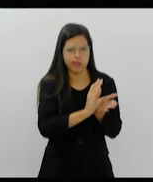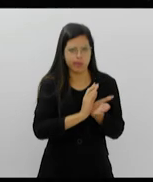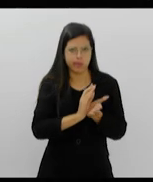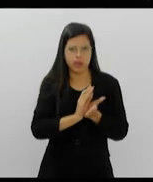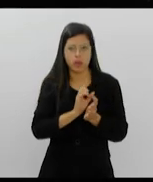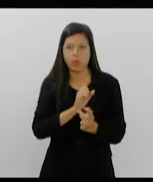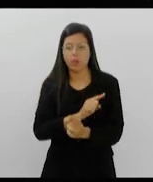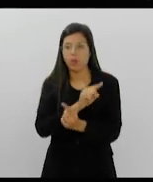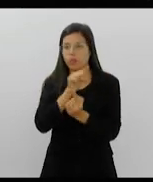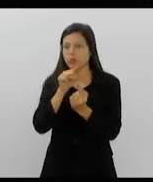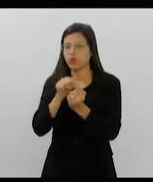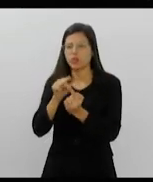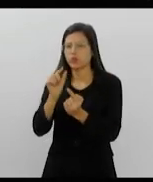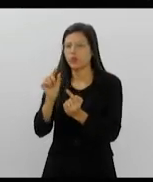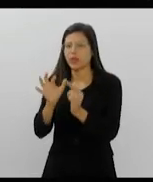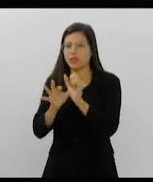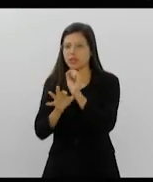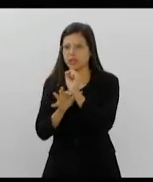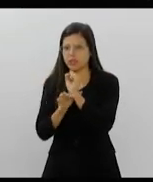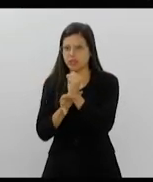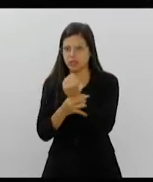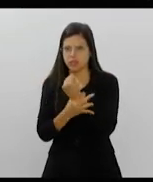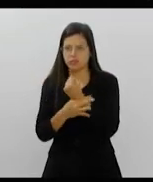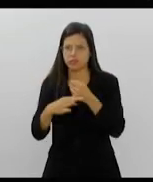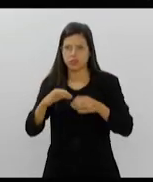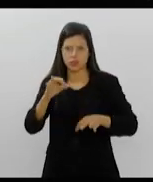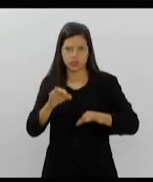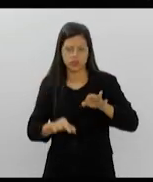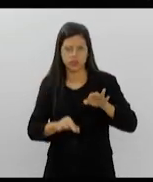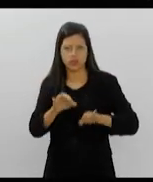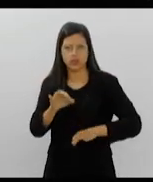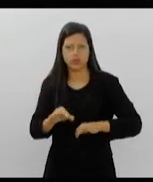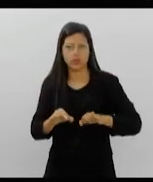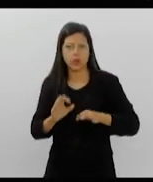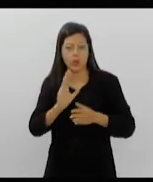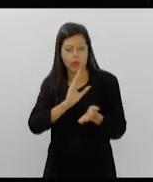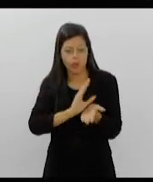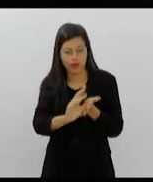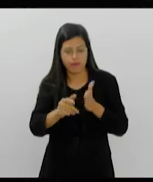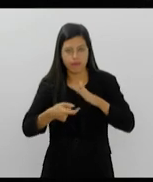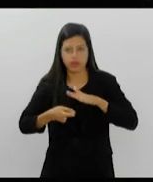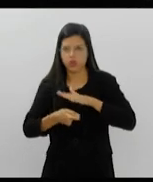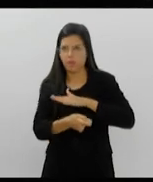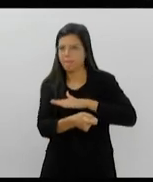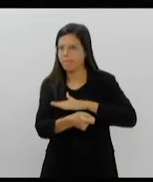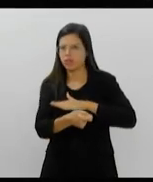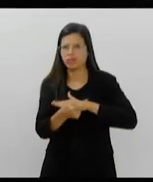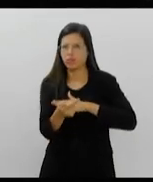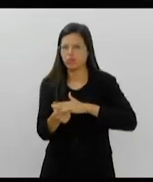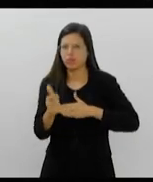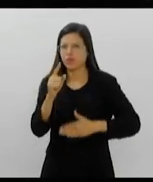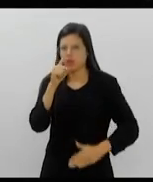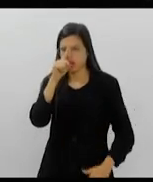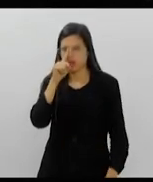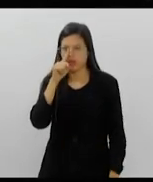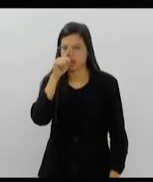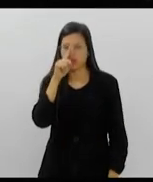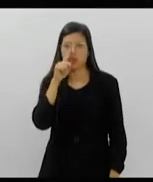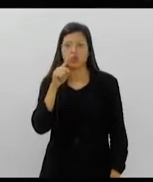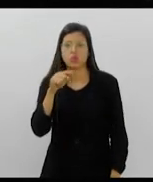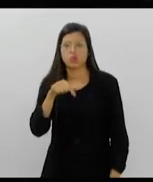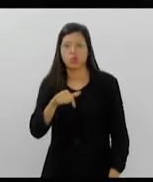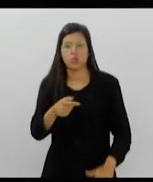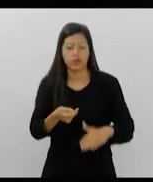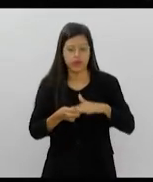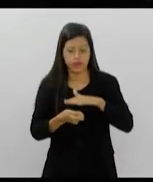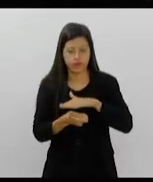Visa a segurança jurídica e visa que o investimento não tenha risco. E